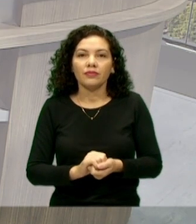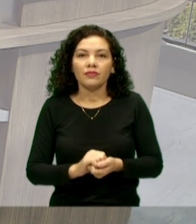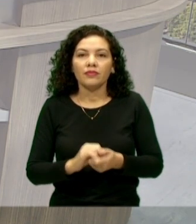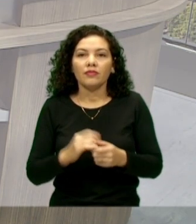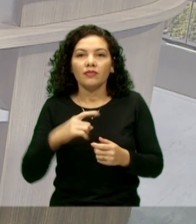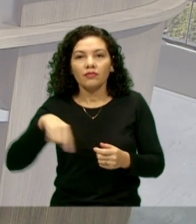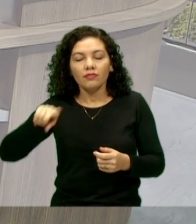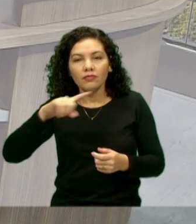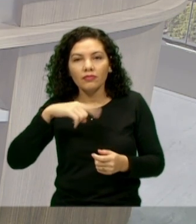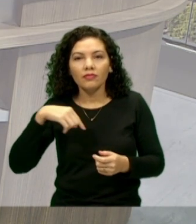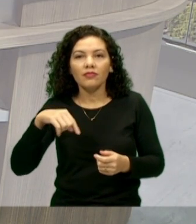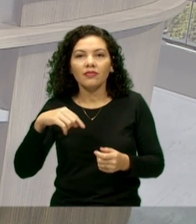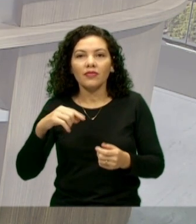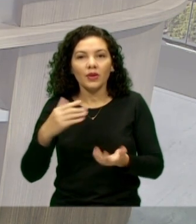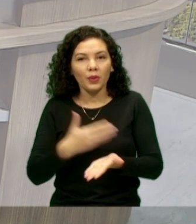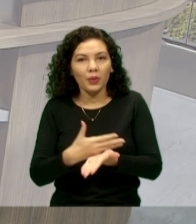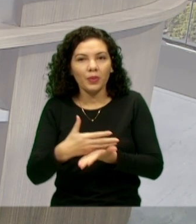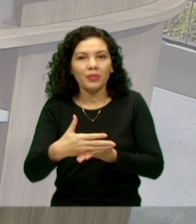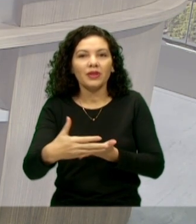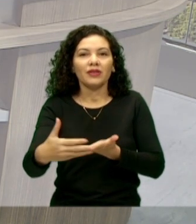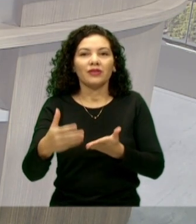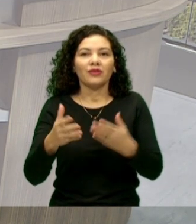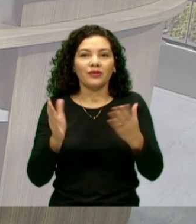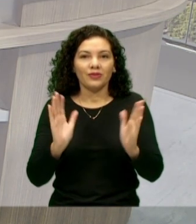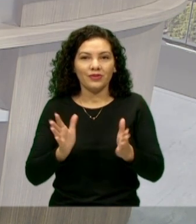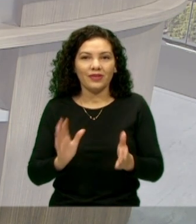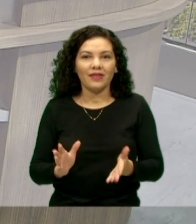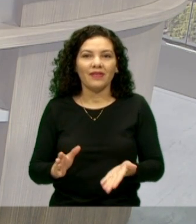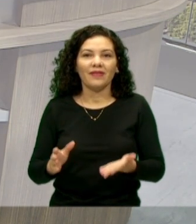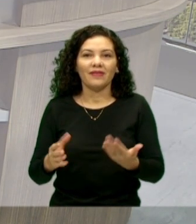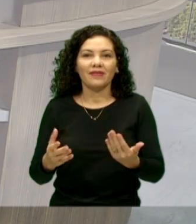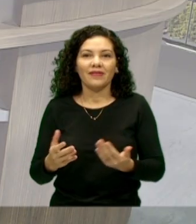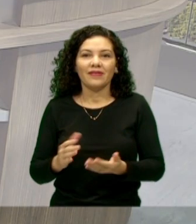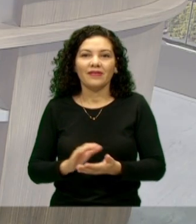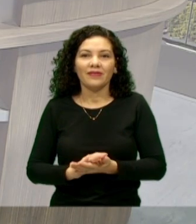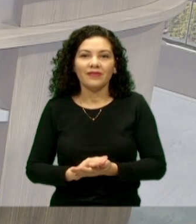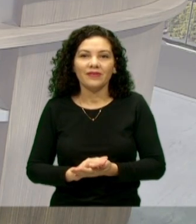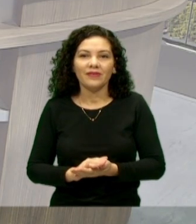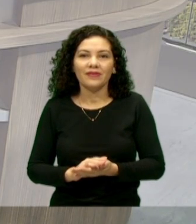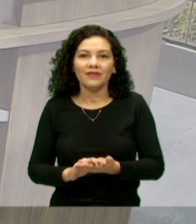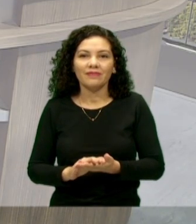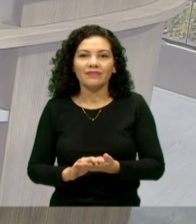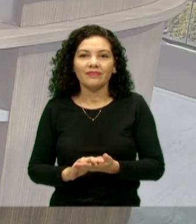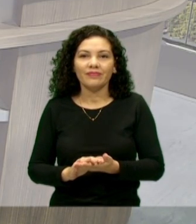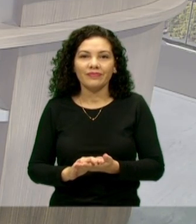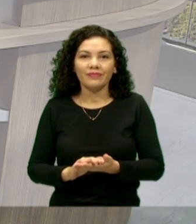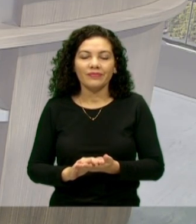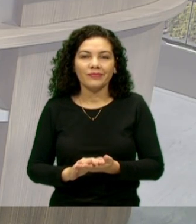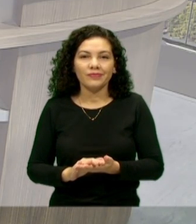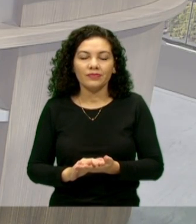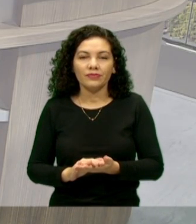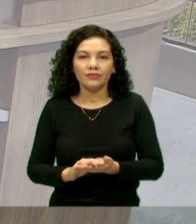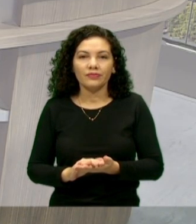a gente começou exatamente já dando uma